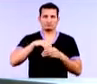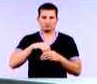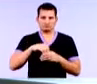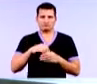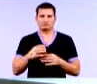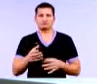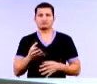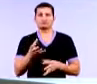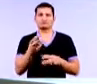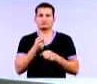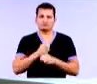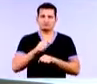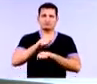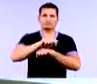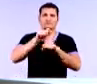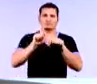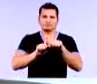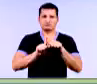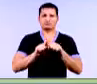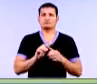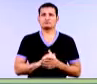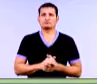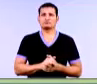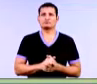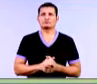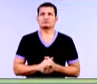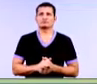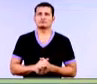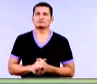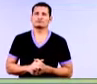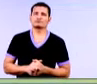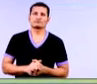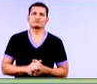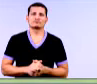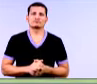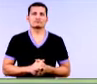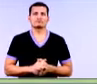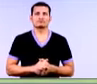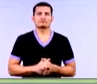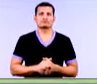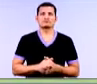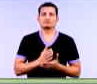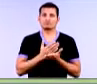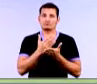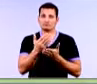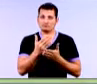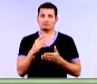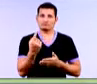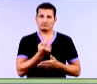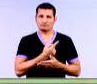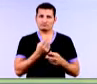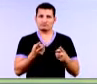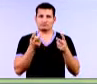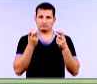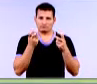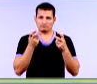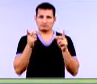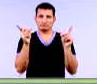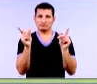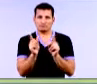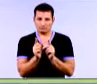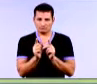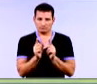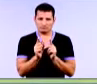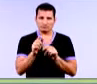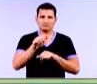processamento de um algoritmo. Para isso, a gente começa a perceber que o resumo de um algoritmo,